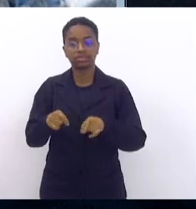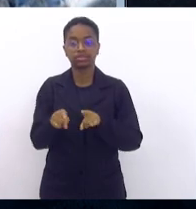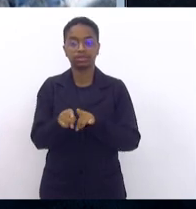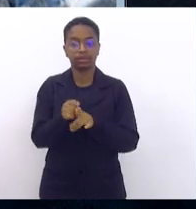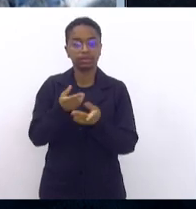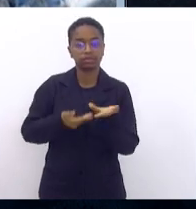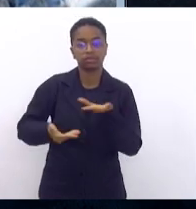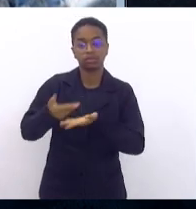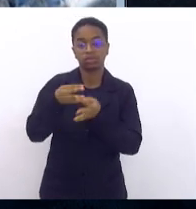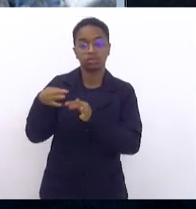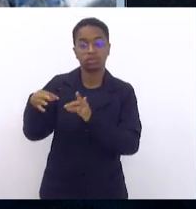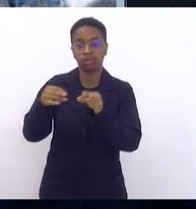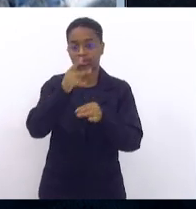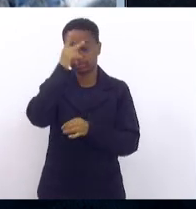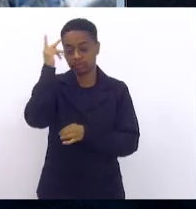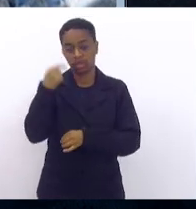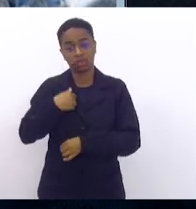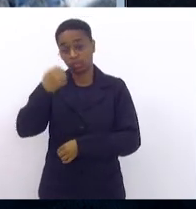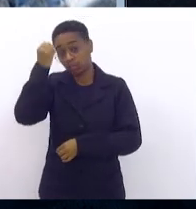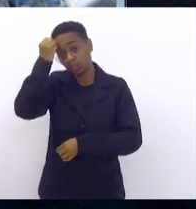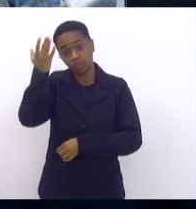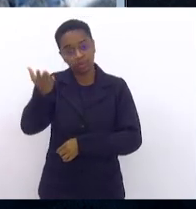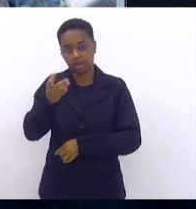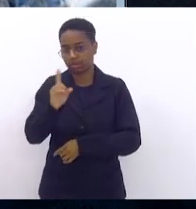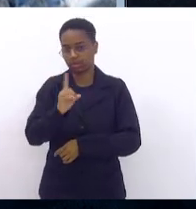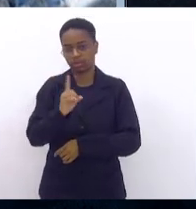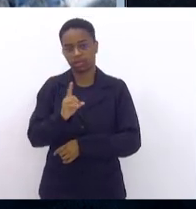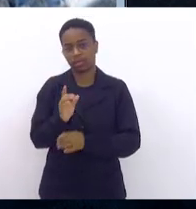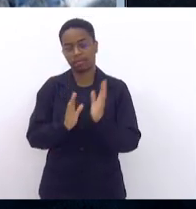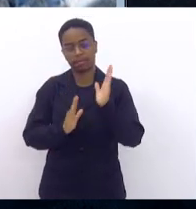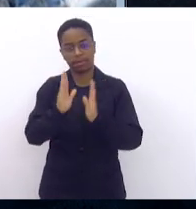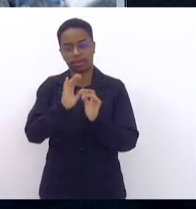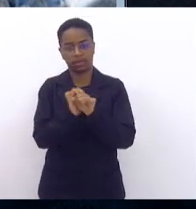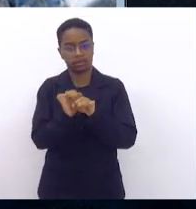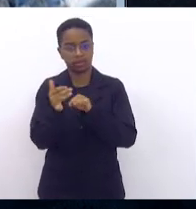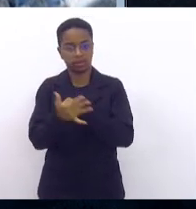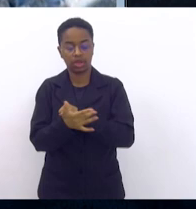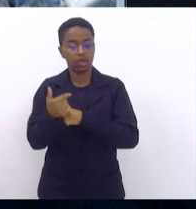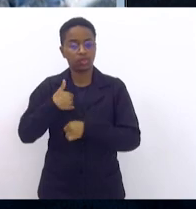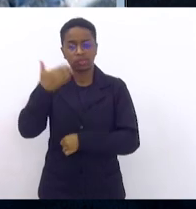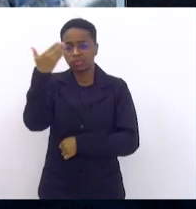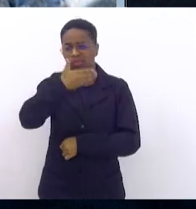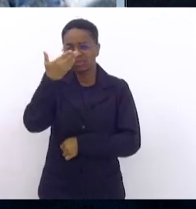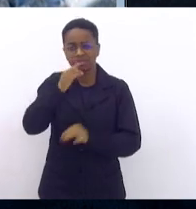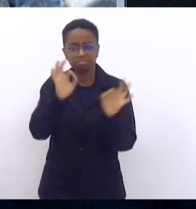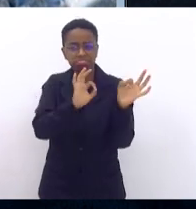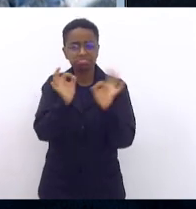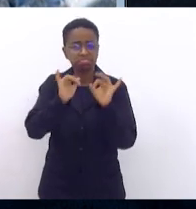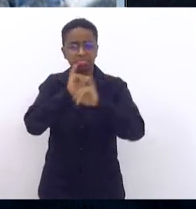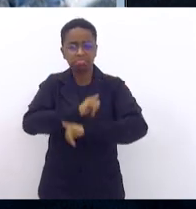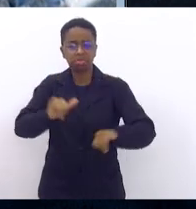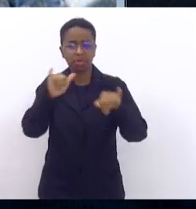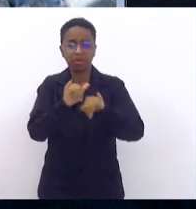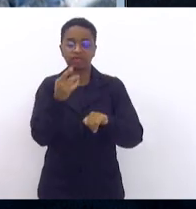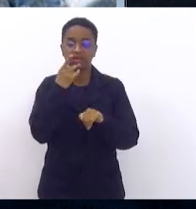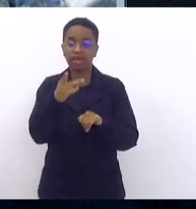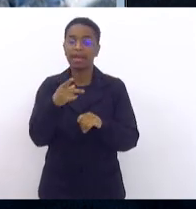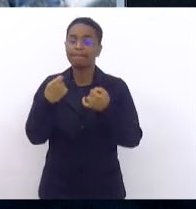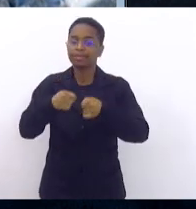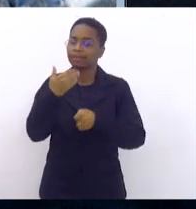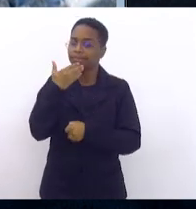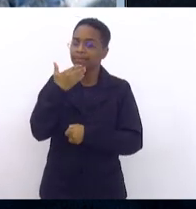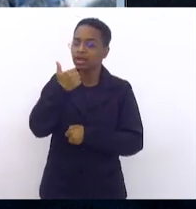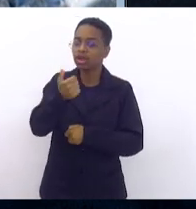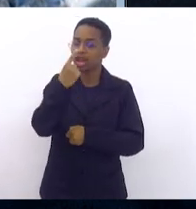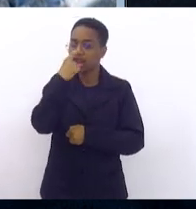todo mundo eu não me lembro na pandemia de ter visto uma propaganda sequer dizendo melhor o seu